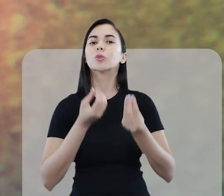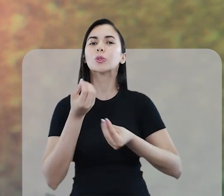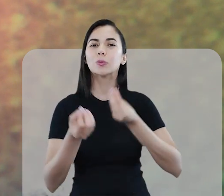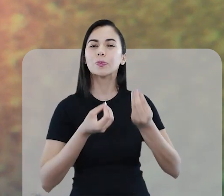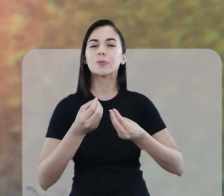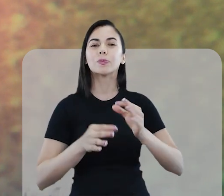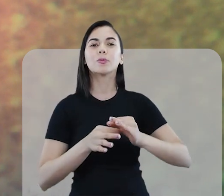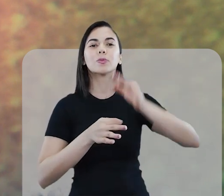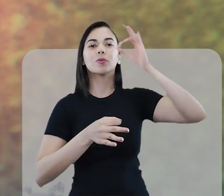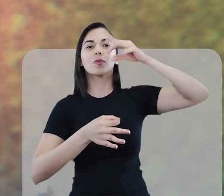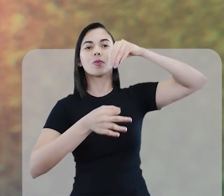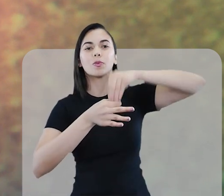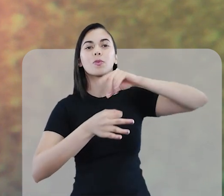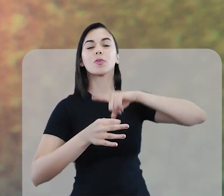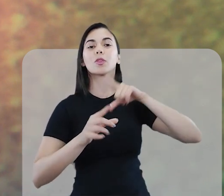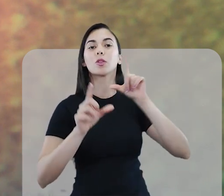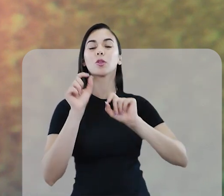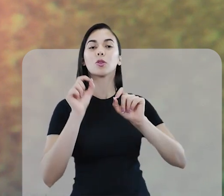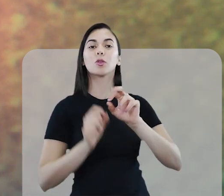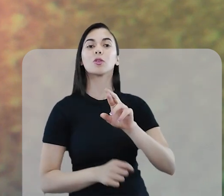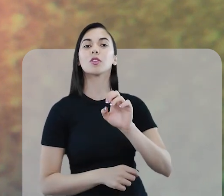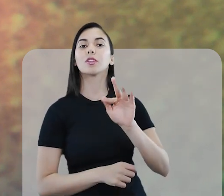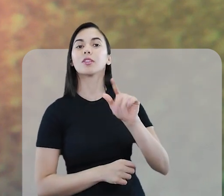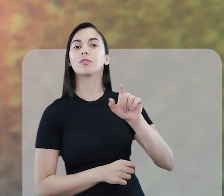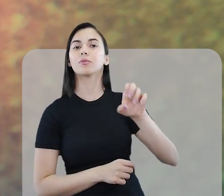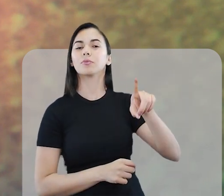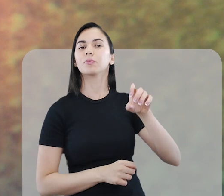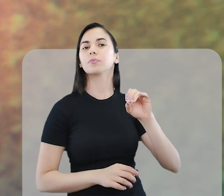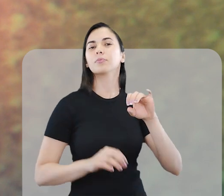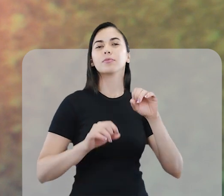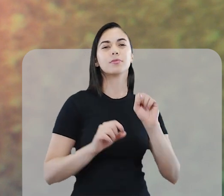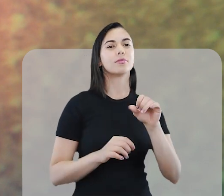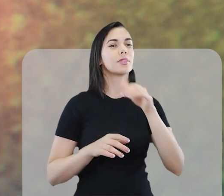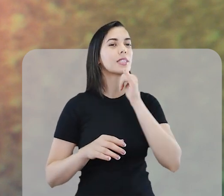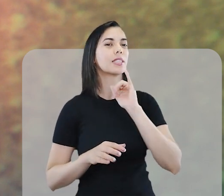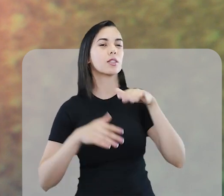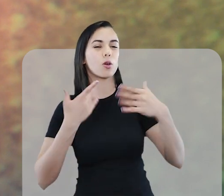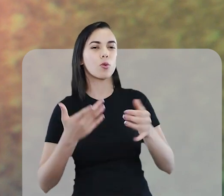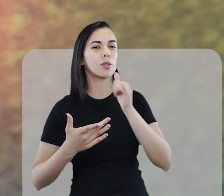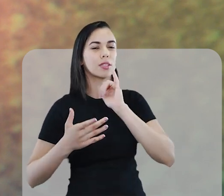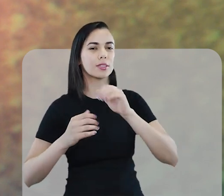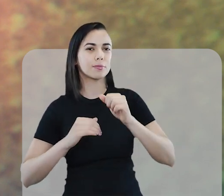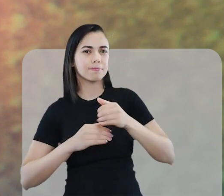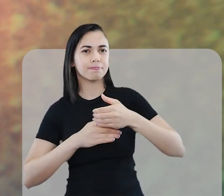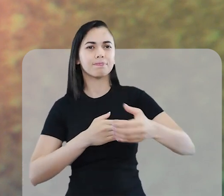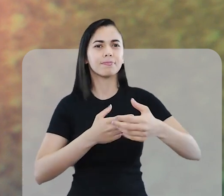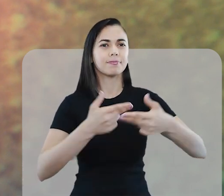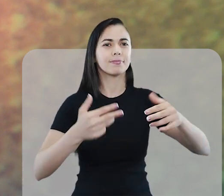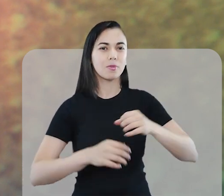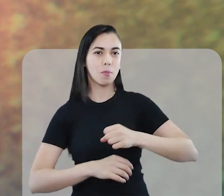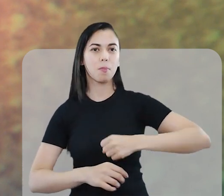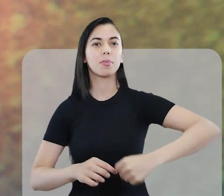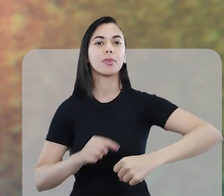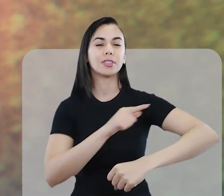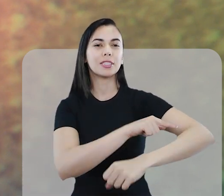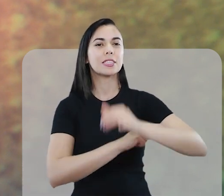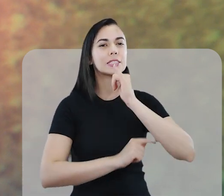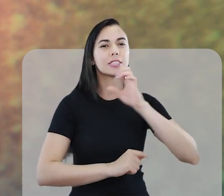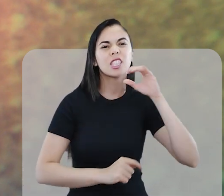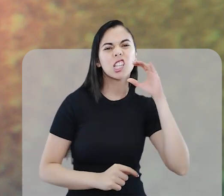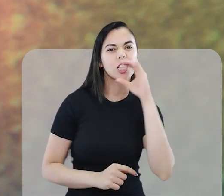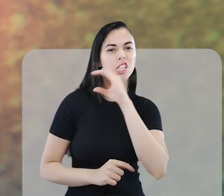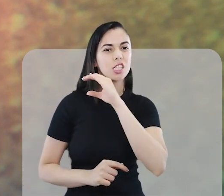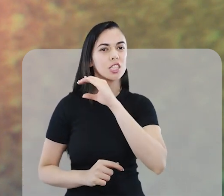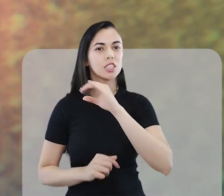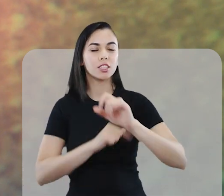também é responsável pelos atos reflexos, né? Quando você tem ali sem querer encosta em alguma coisa que aquece, que queima